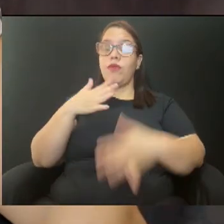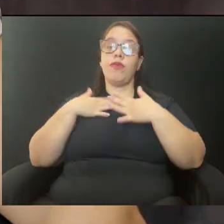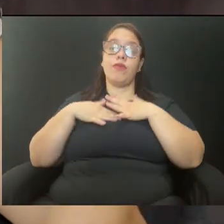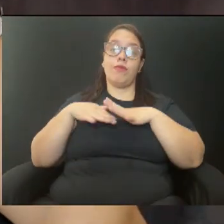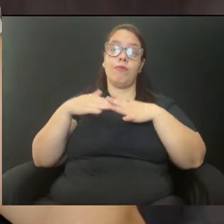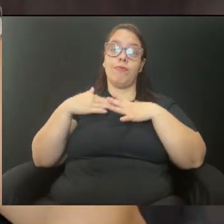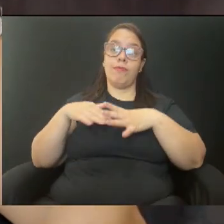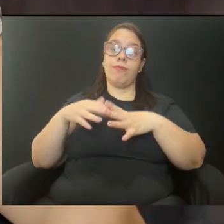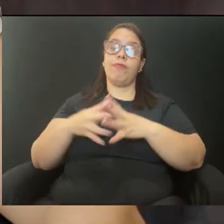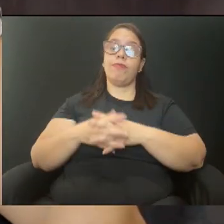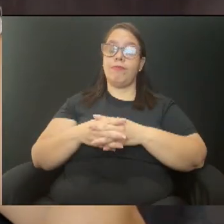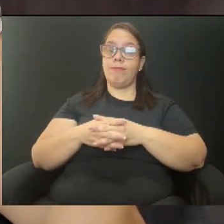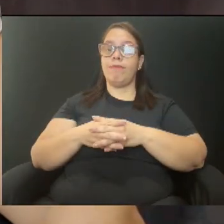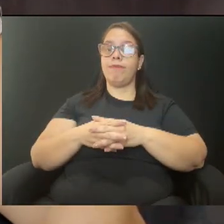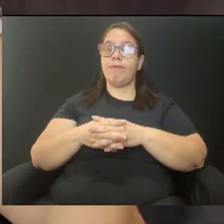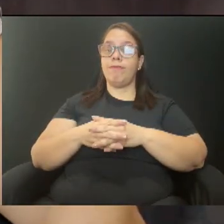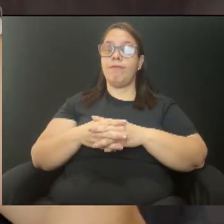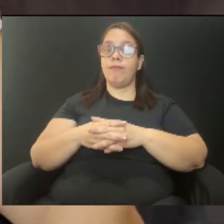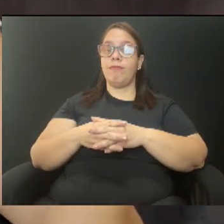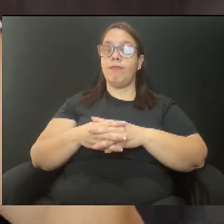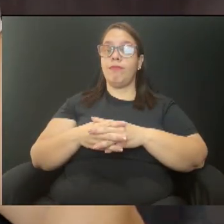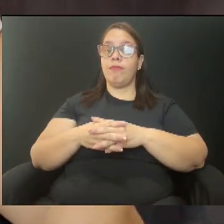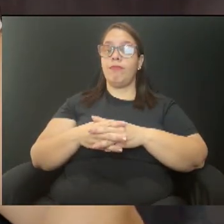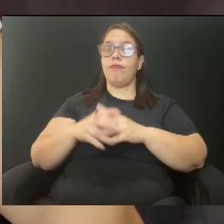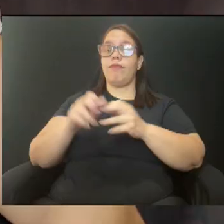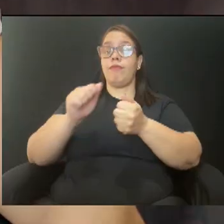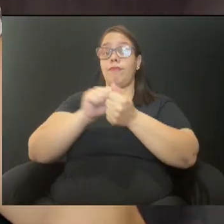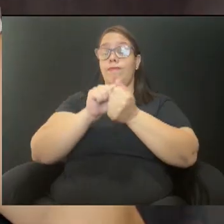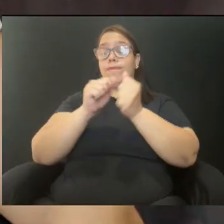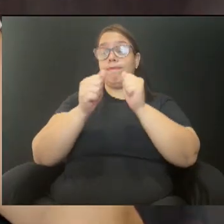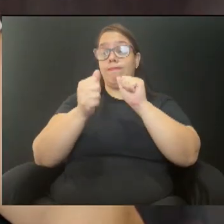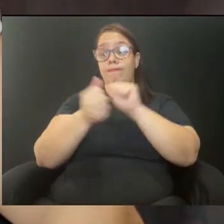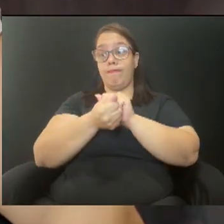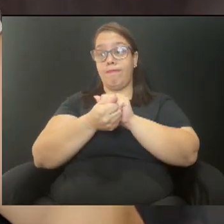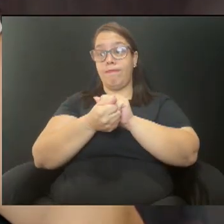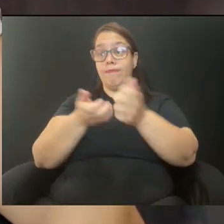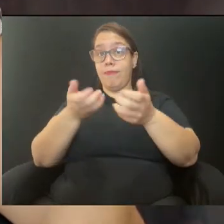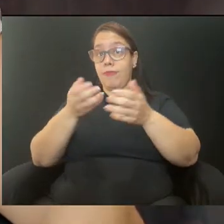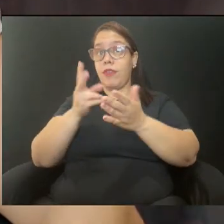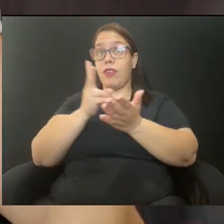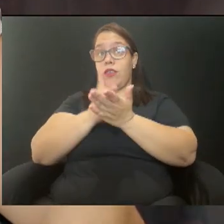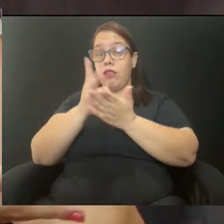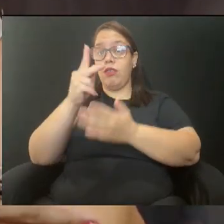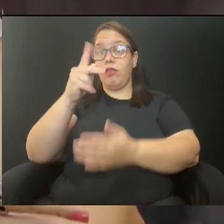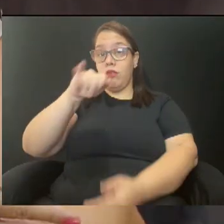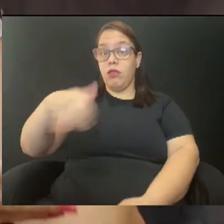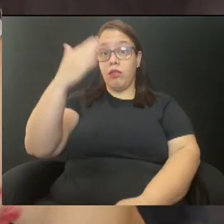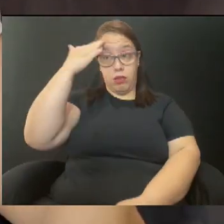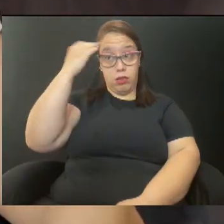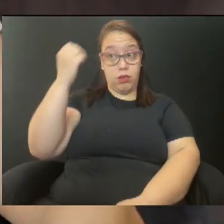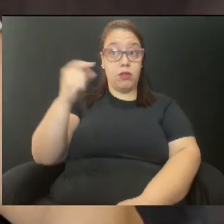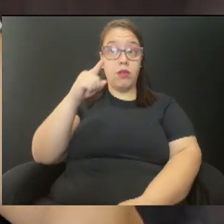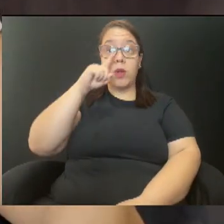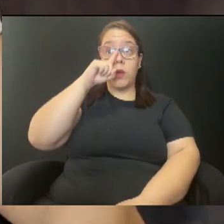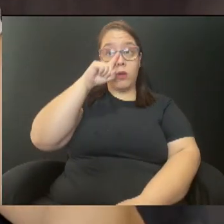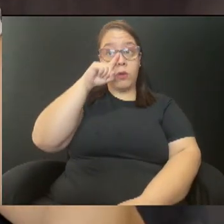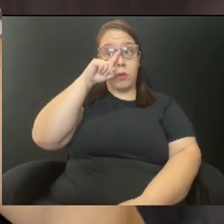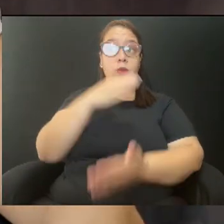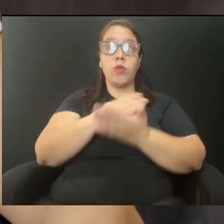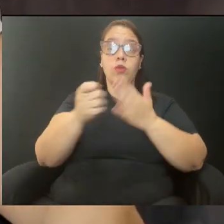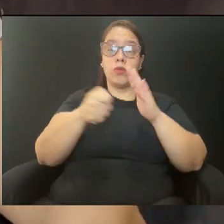precisam ali se programar, né? Caso queira seguir PJ, saber dos riscos e também começar a investir de forma